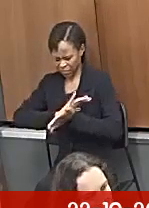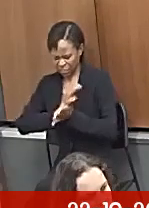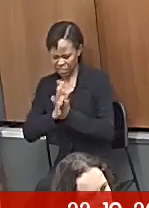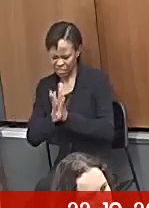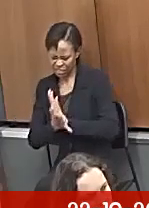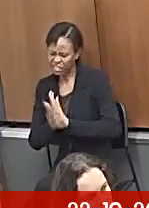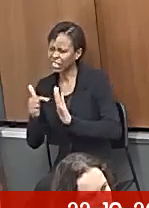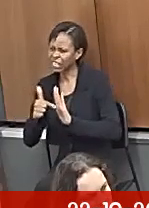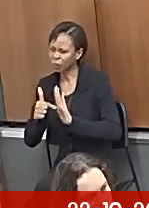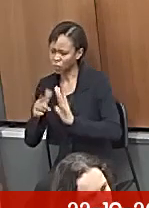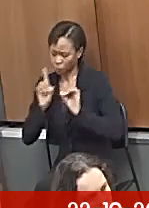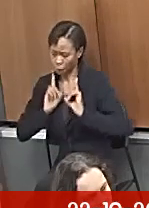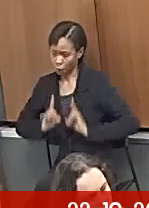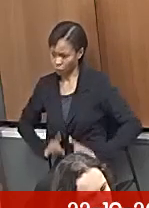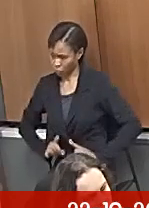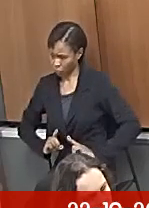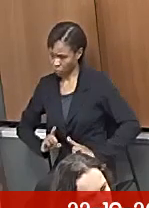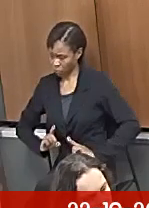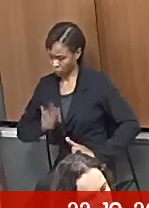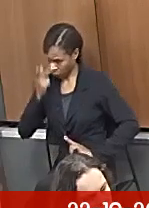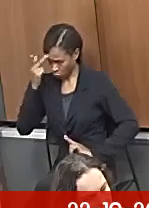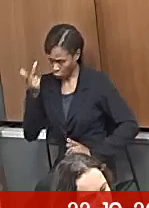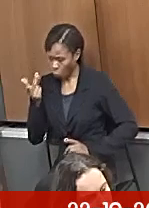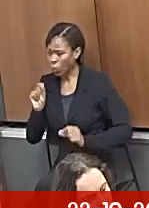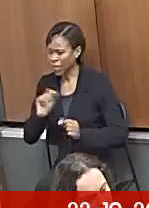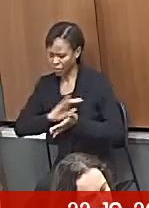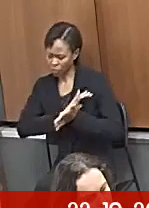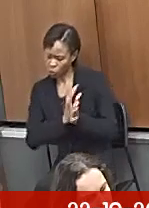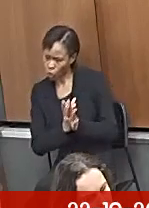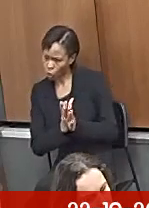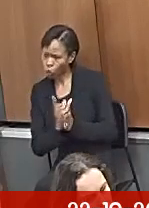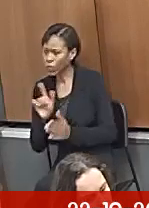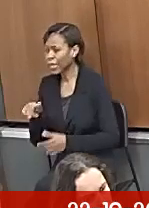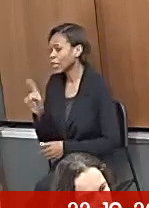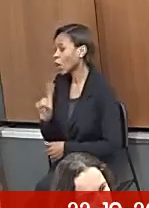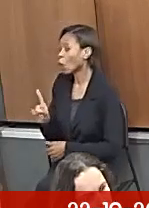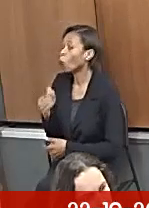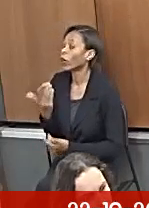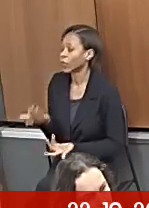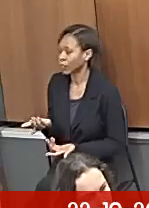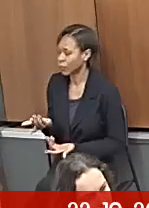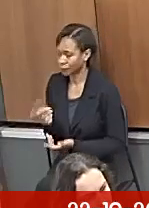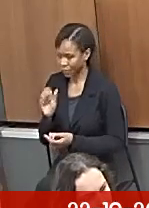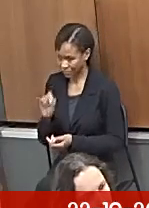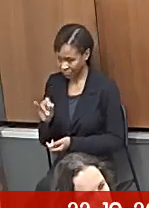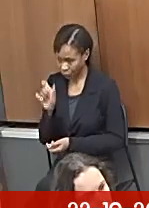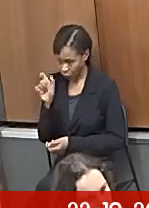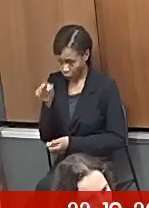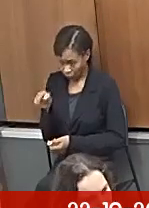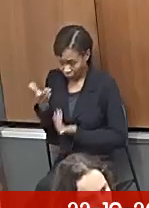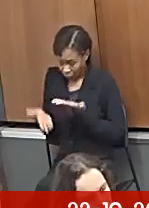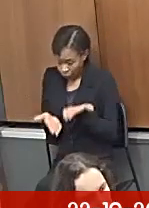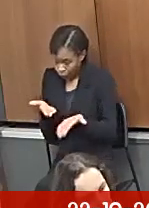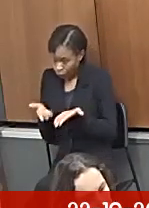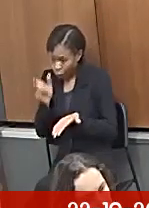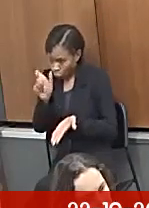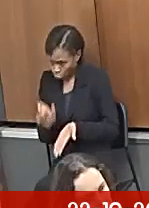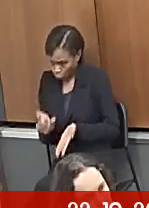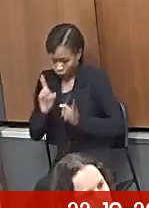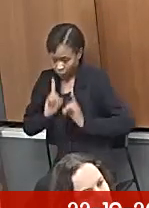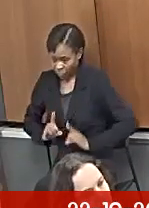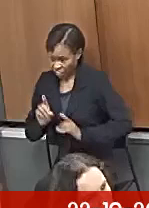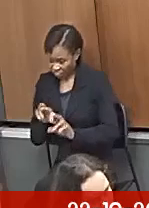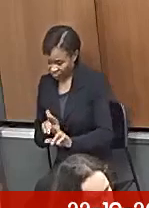discriminação da pessoa com deficiência? O que é discriminatório e o que não é discriminatório? Se você trata diferente uma pessoa com deficiência